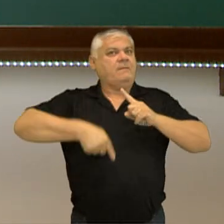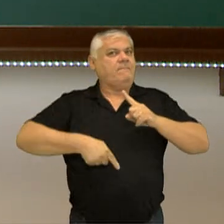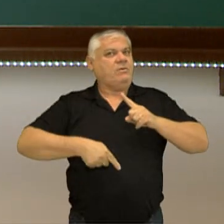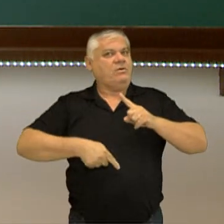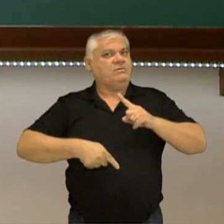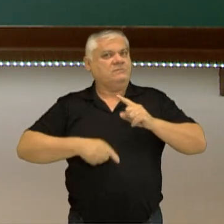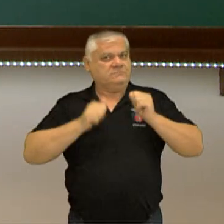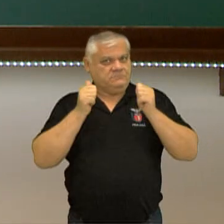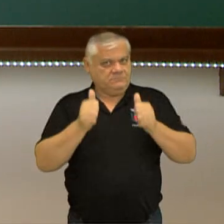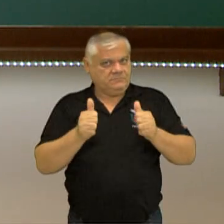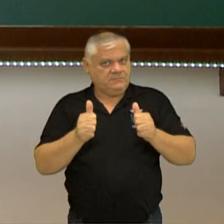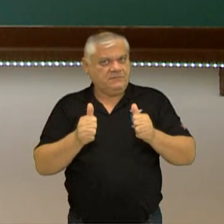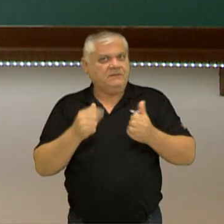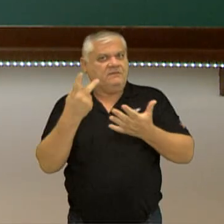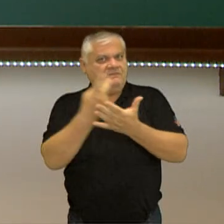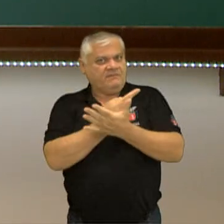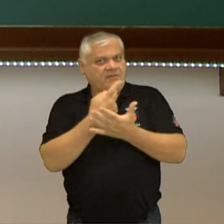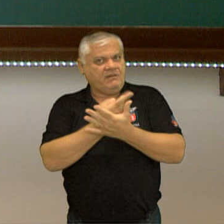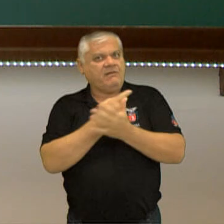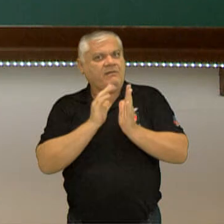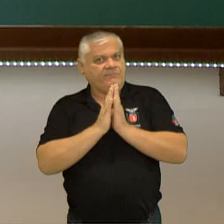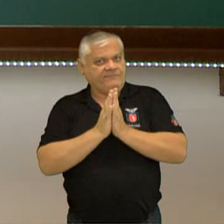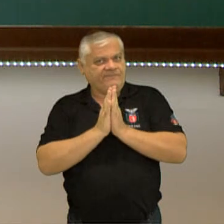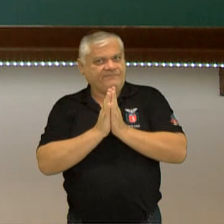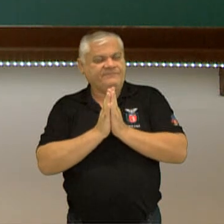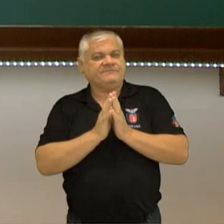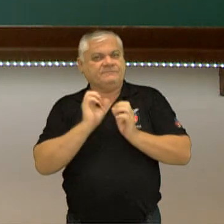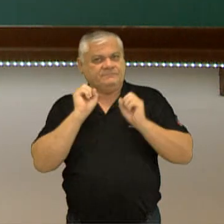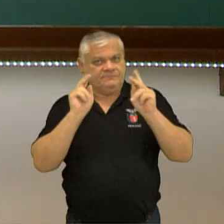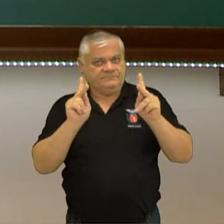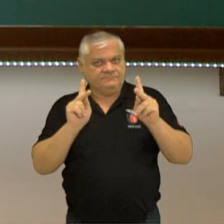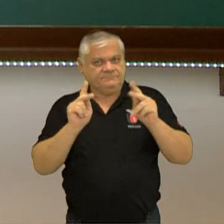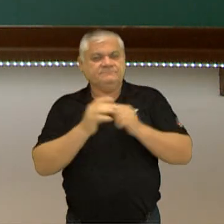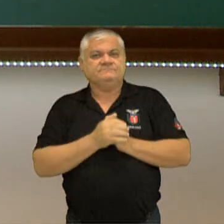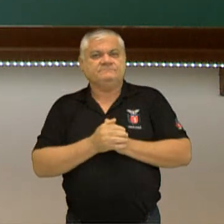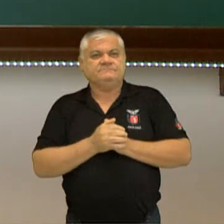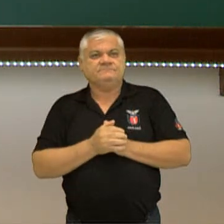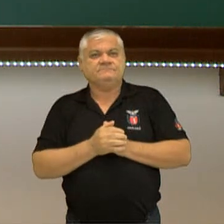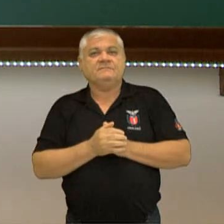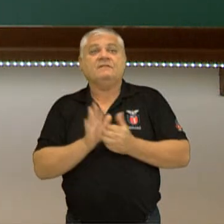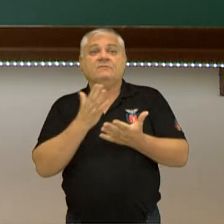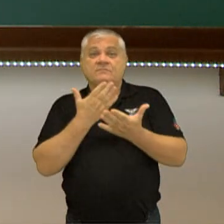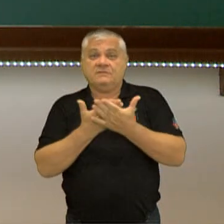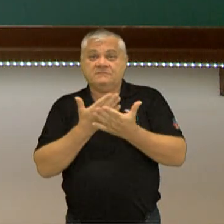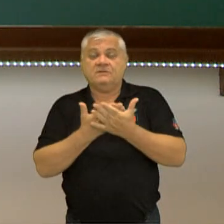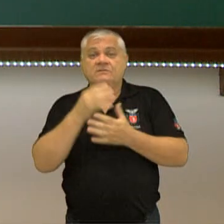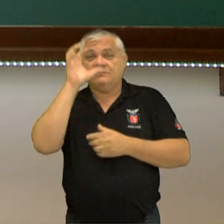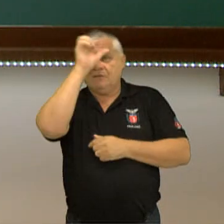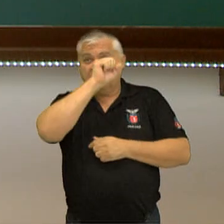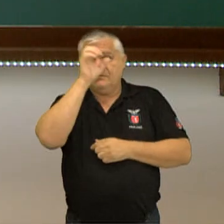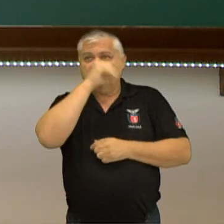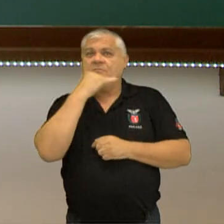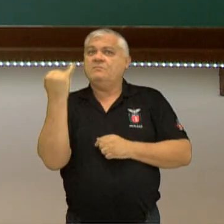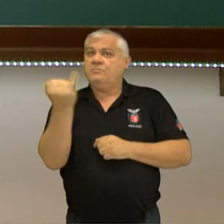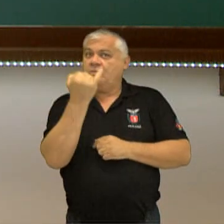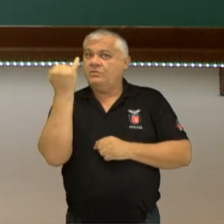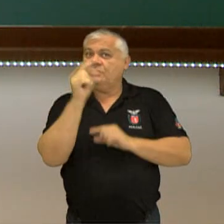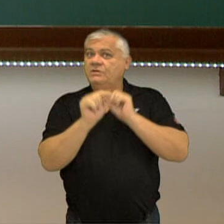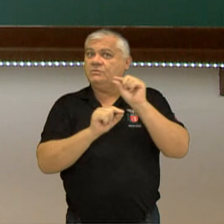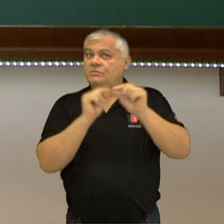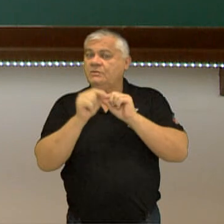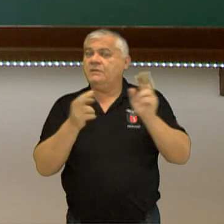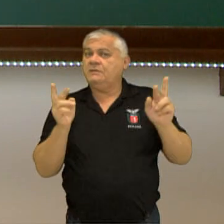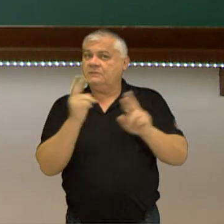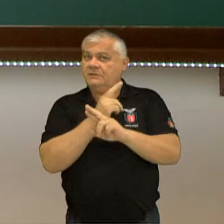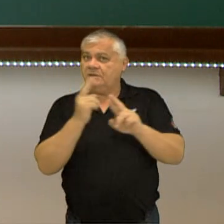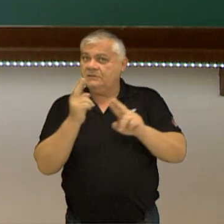simplificação, tá? Não vai errar lá numa adição e numa subtração, não, tá bom? Então, nesta aula nós vimos aí uma coisa muito importante, uma relação